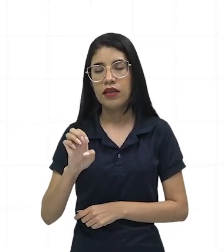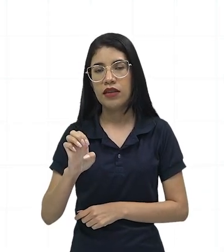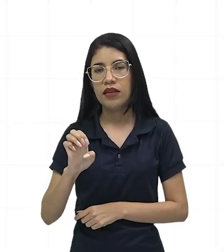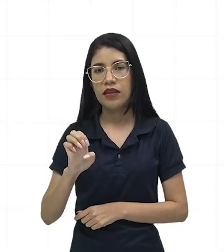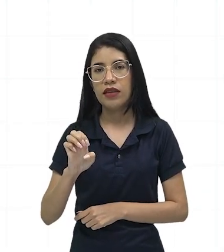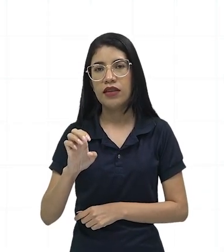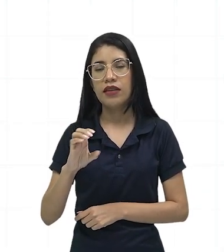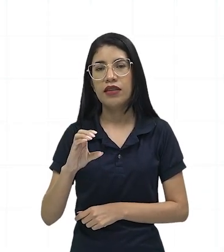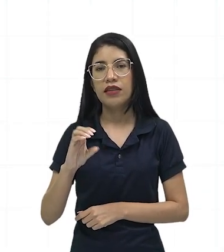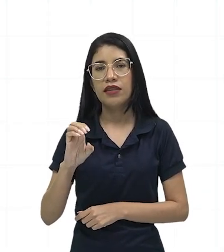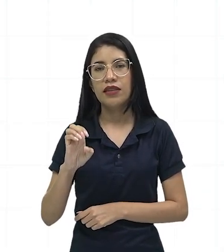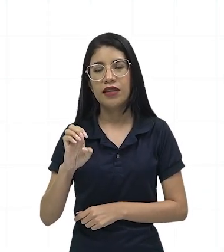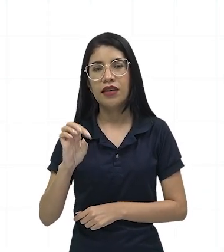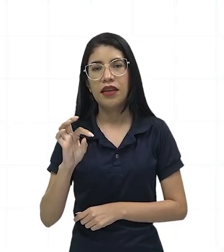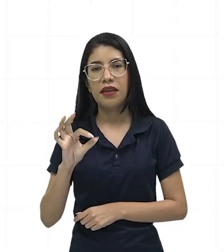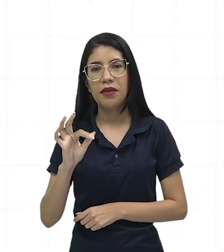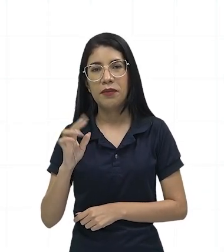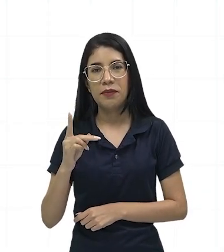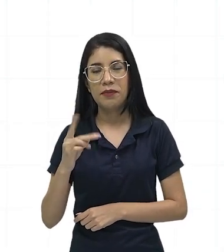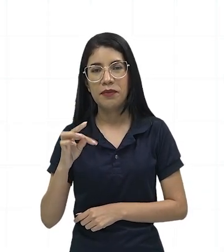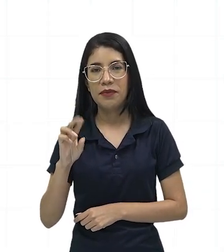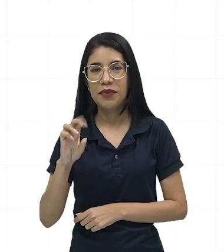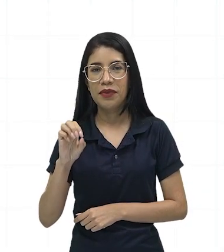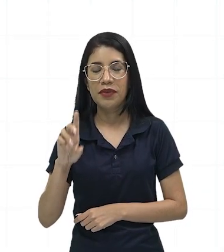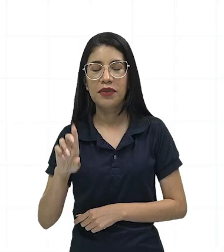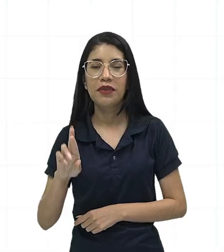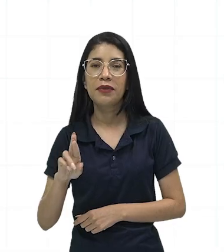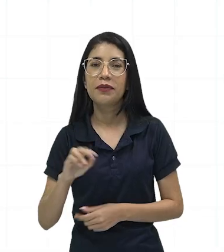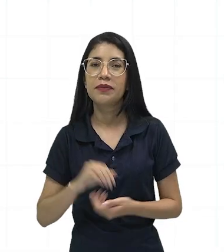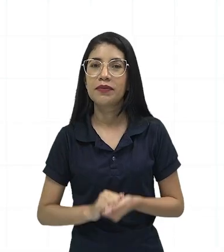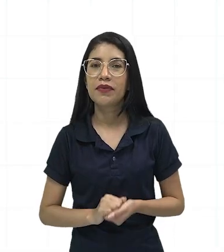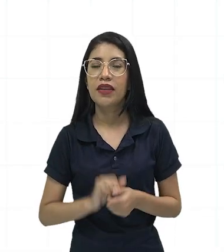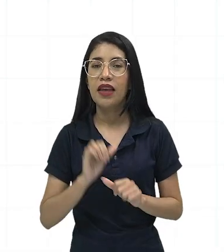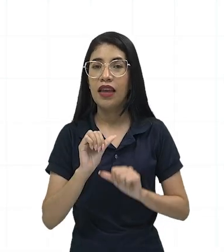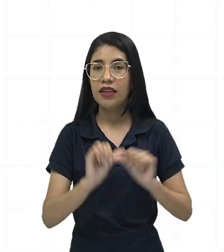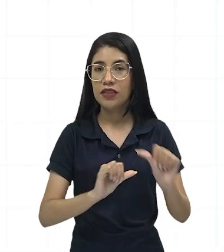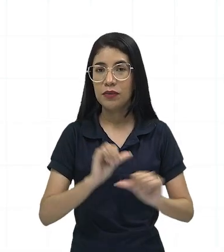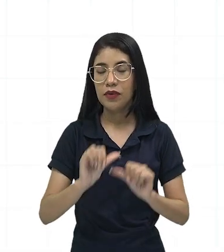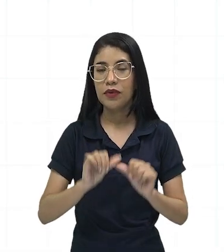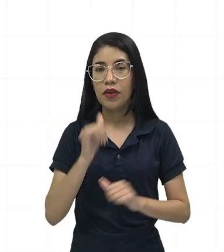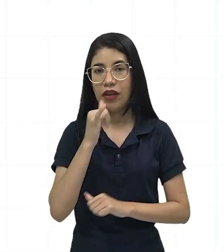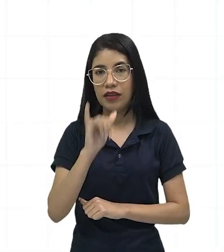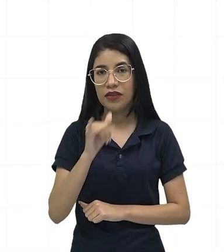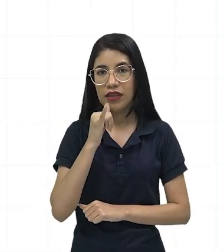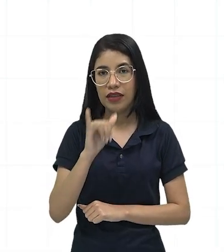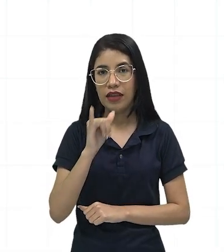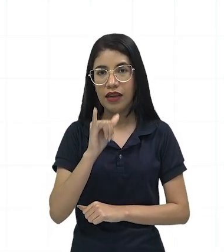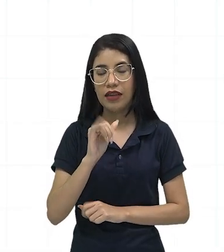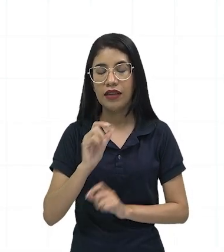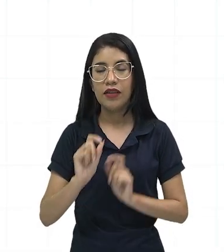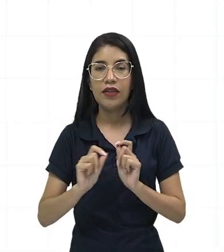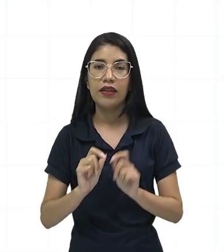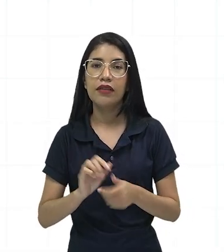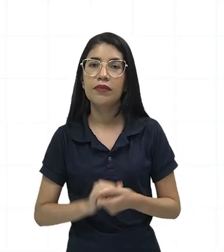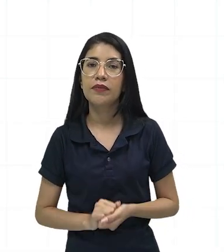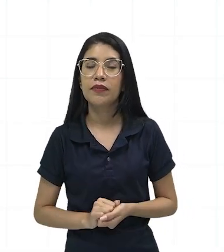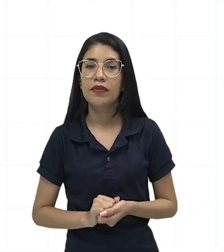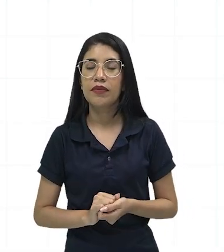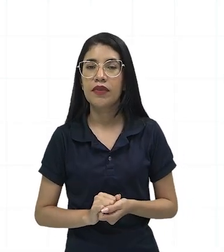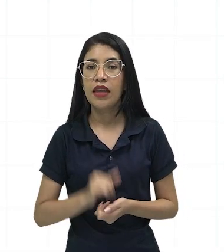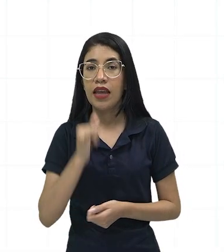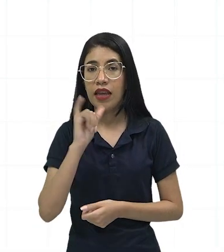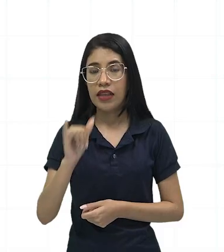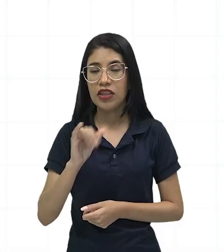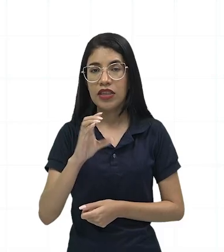Os receptores são aqueles que convertem energia elétrica em energia